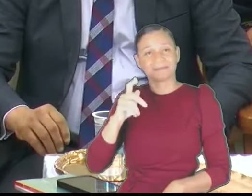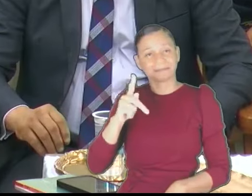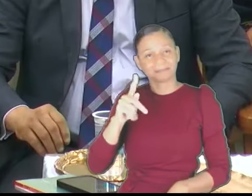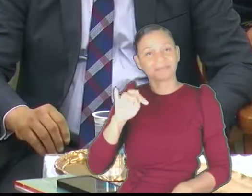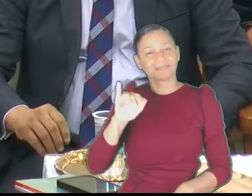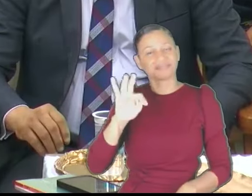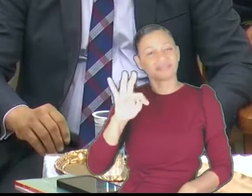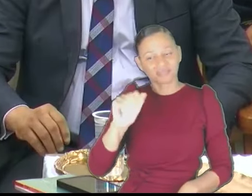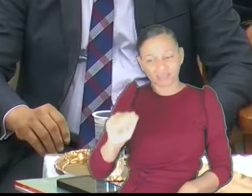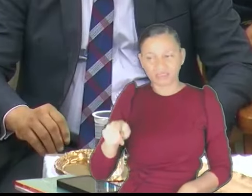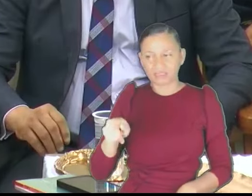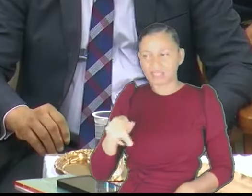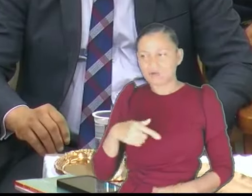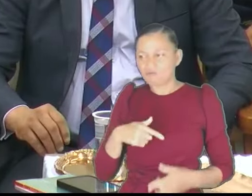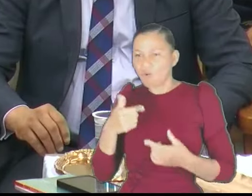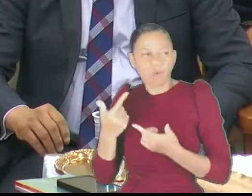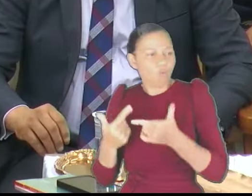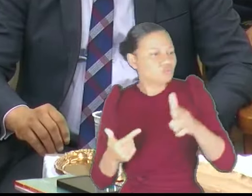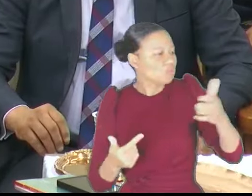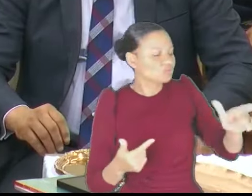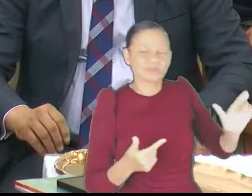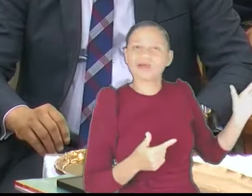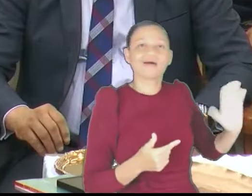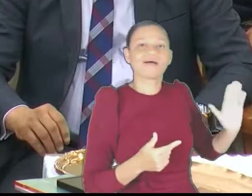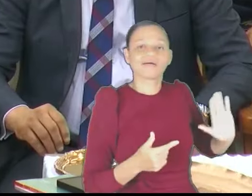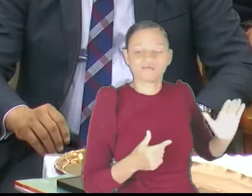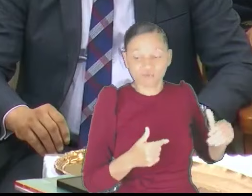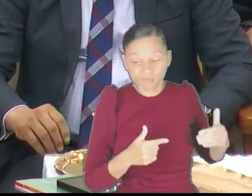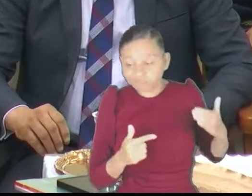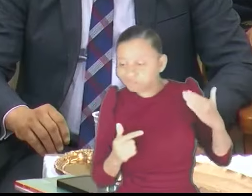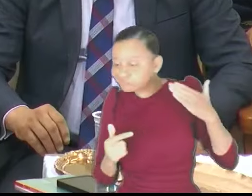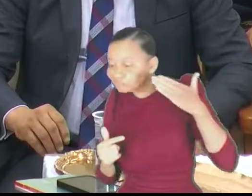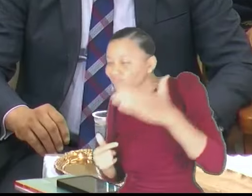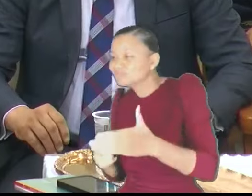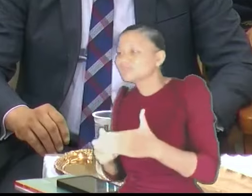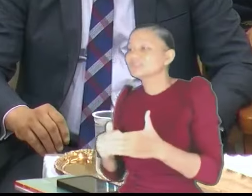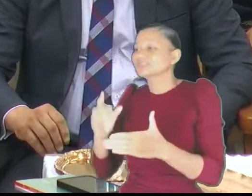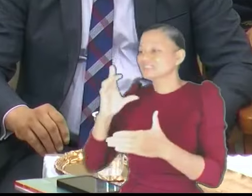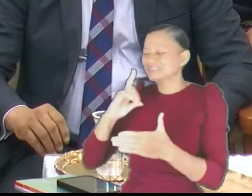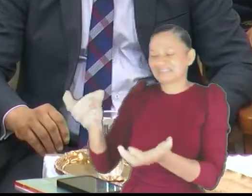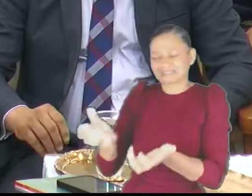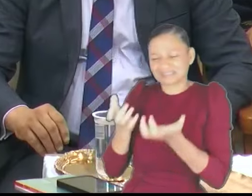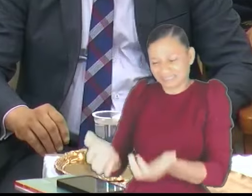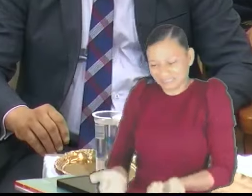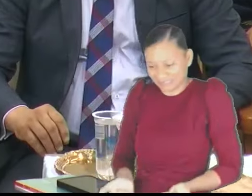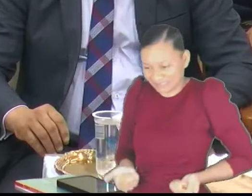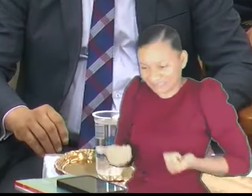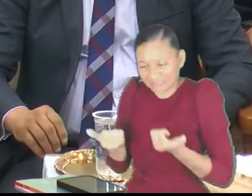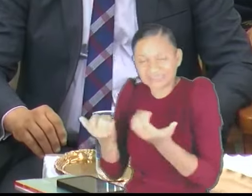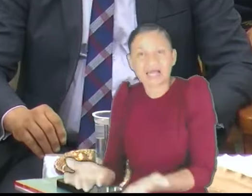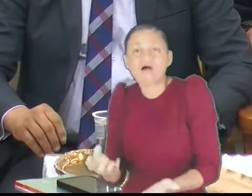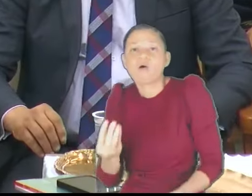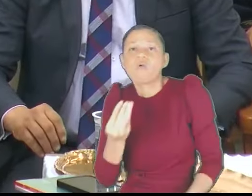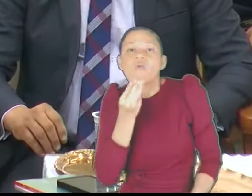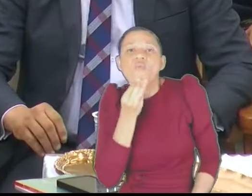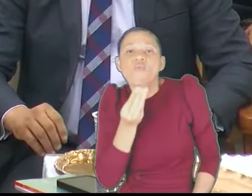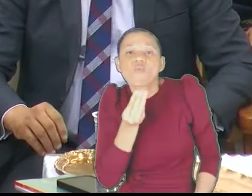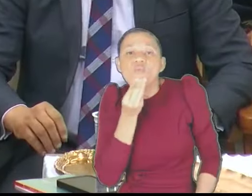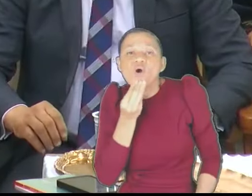lá porque Deus não tinha outra opção, não. Elias foi lá porque Deus queria dar a ela a oportunidade